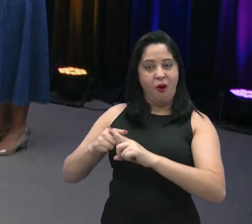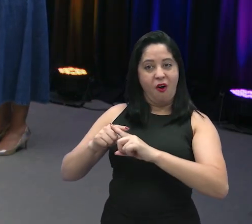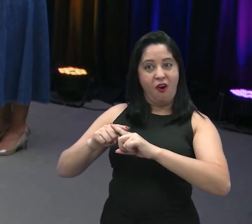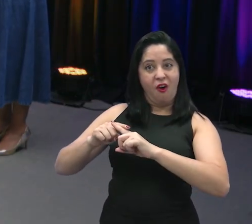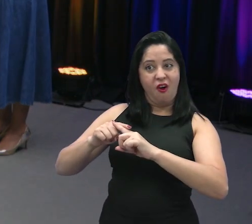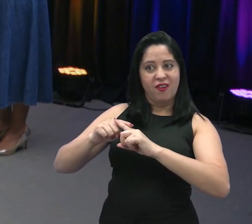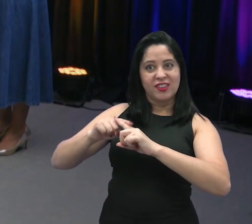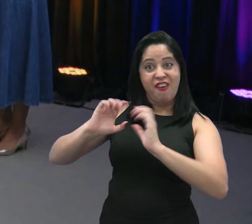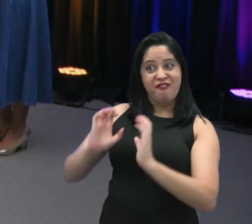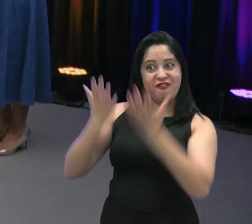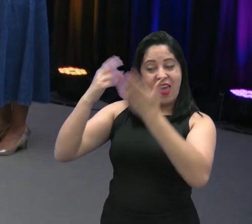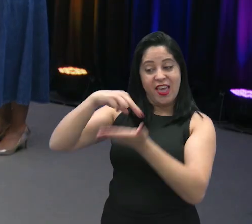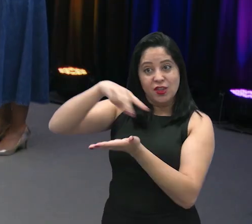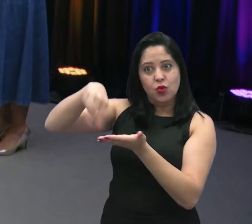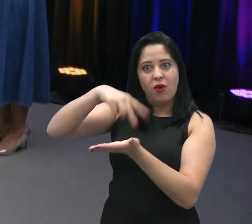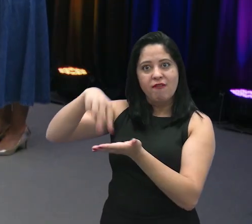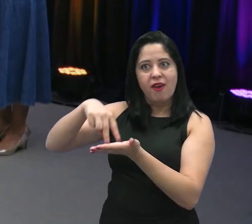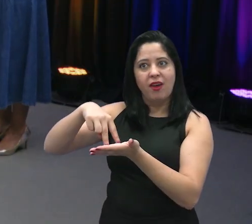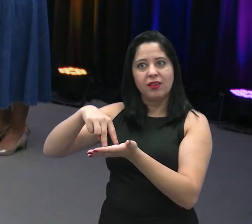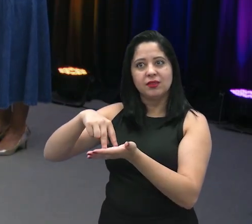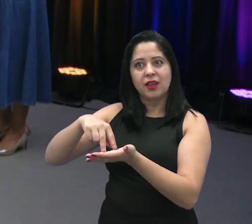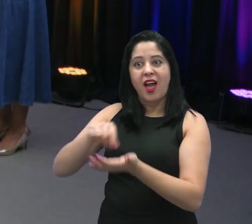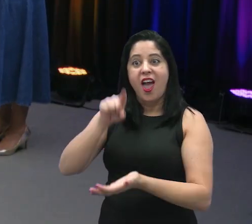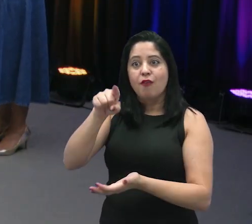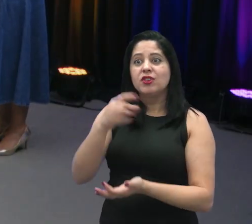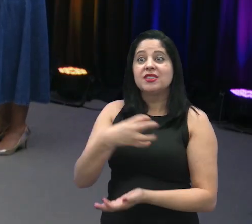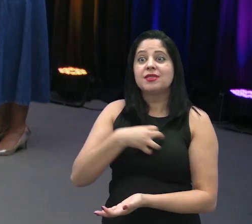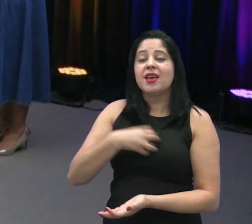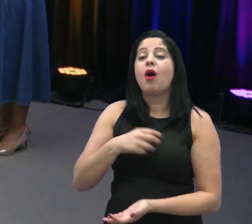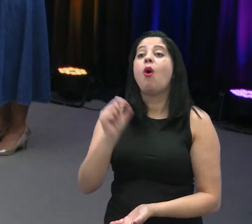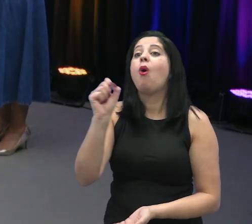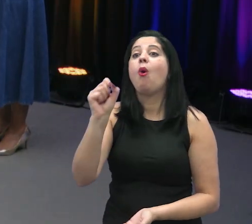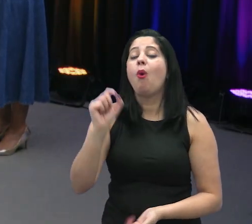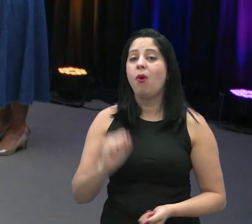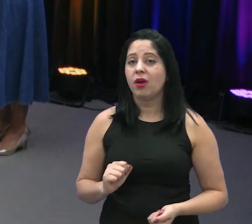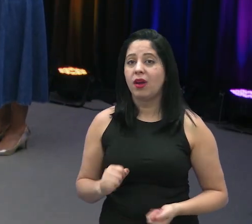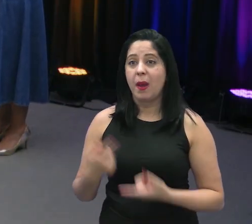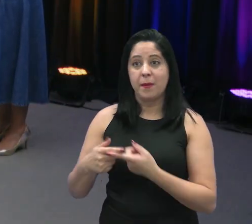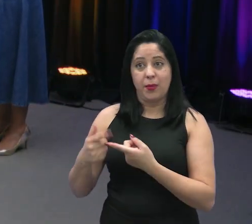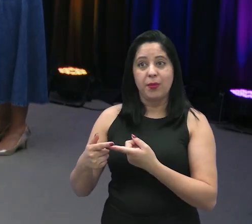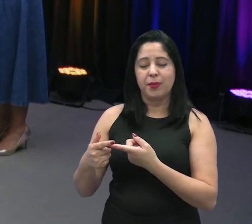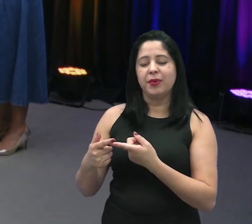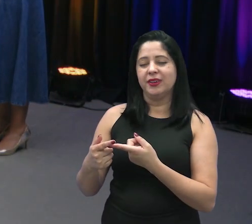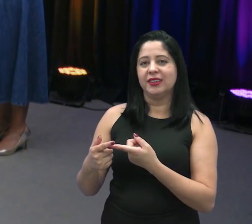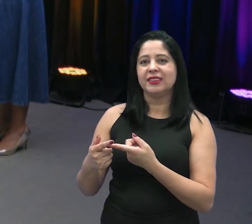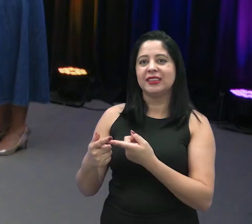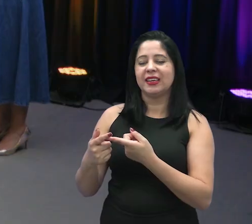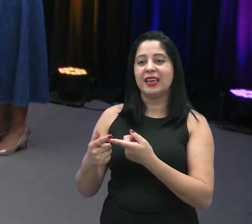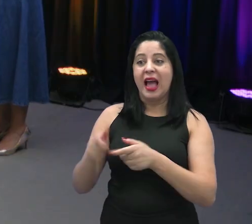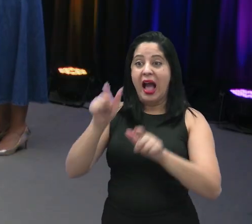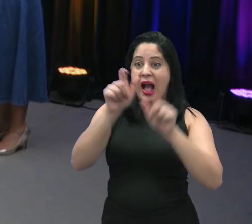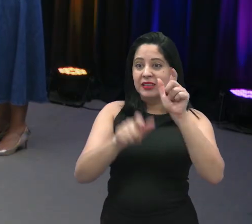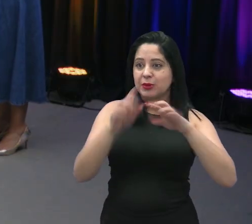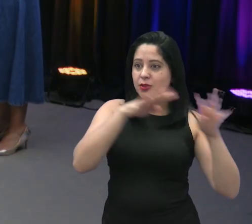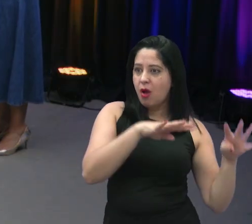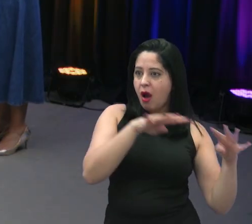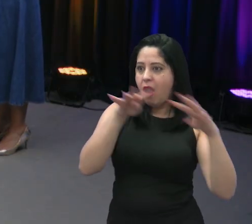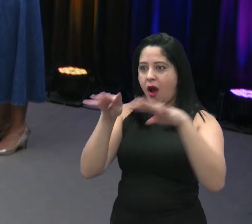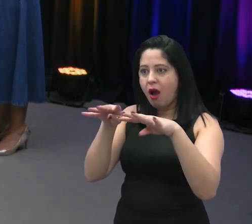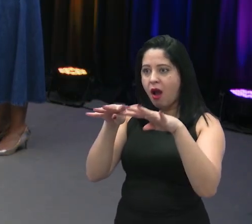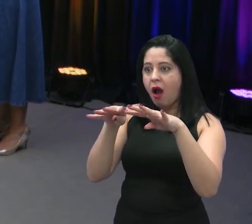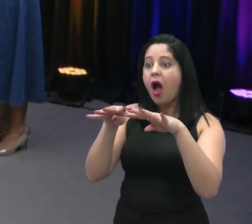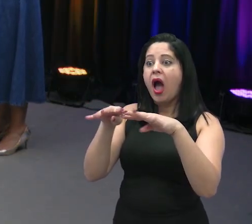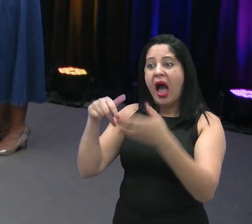ver, né, eles poderem participar dessa oportunidade que abriu portas para a inclusão, para que as pessoas